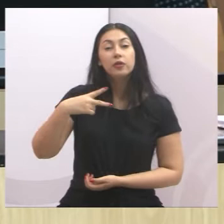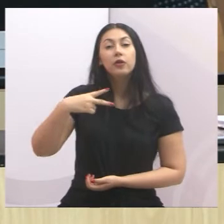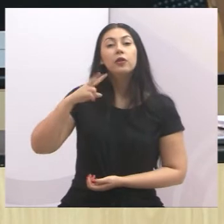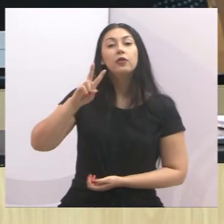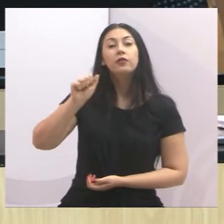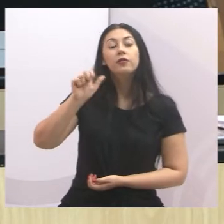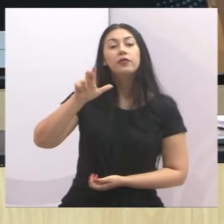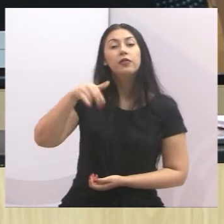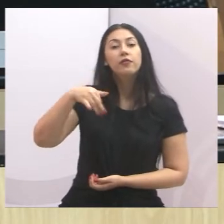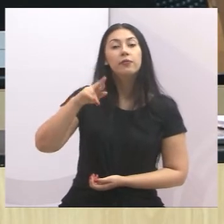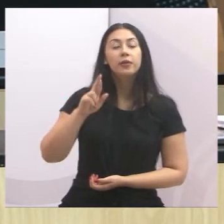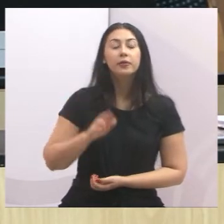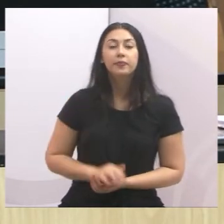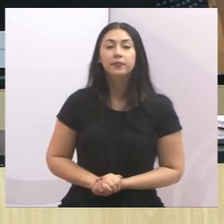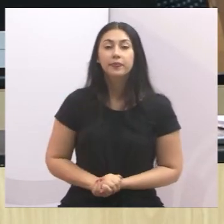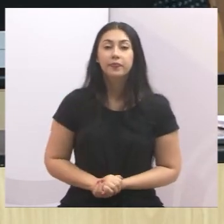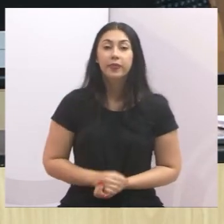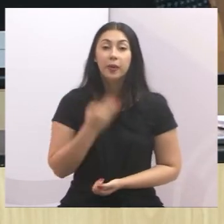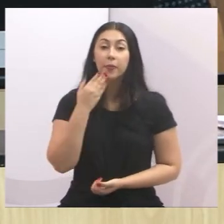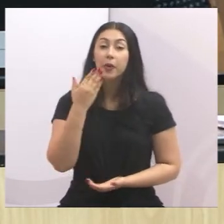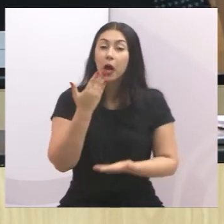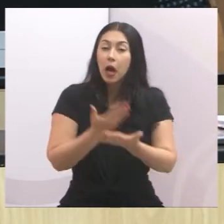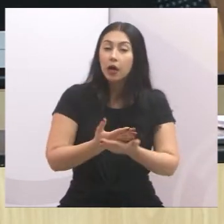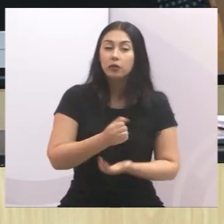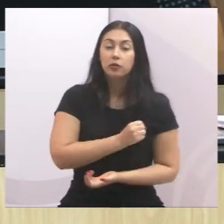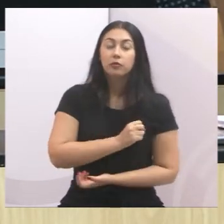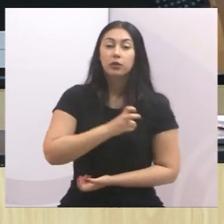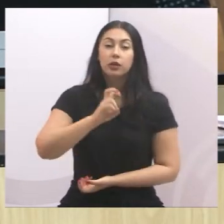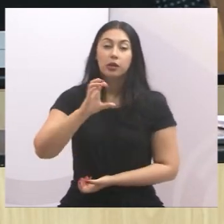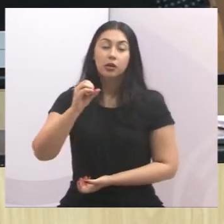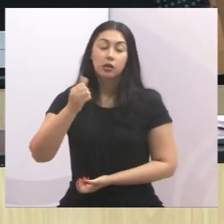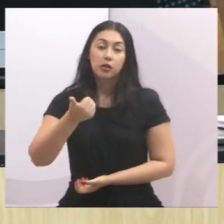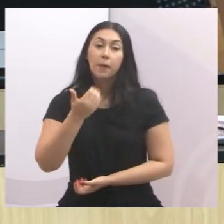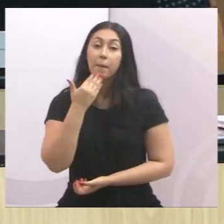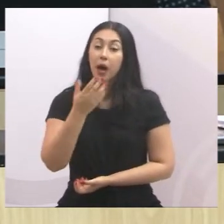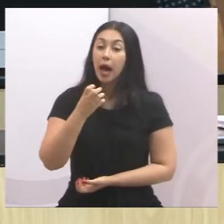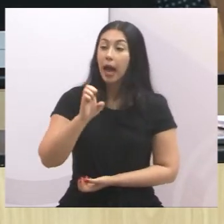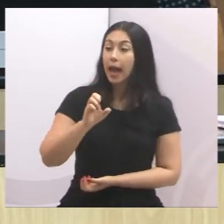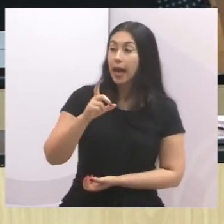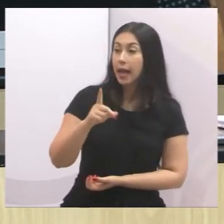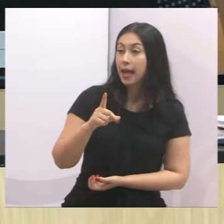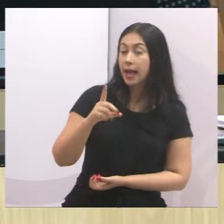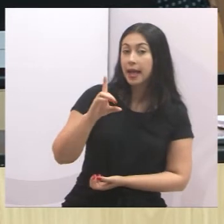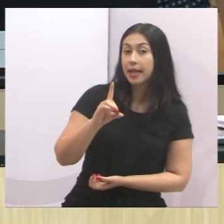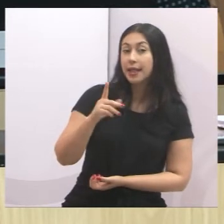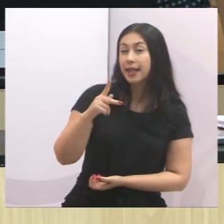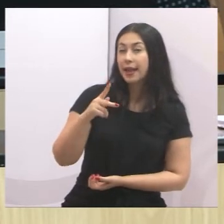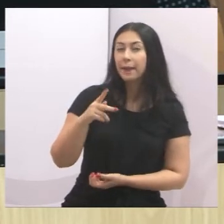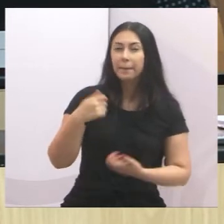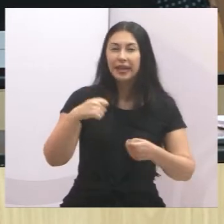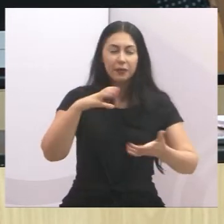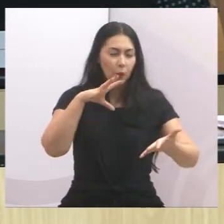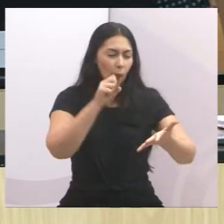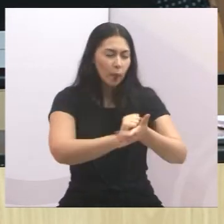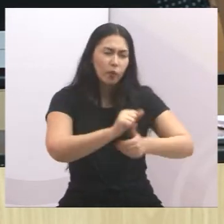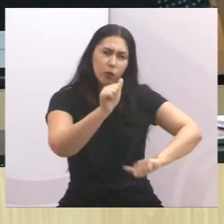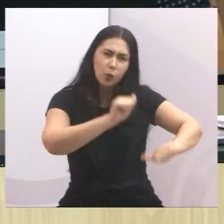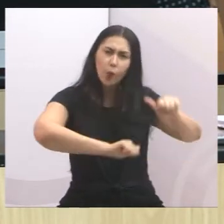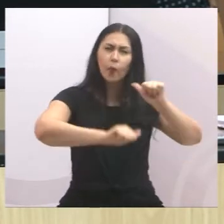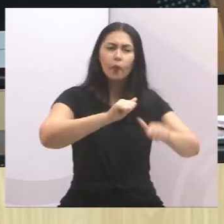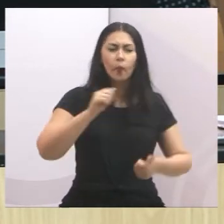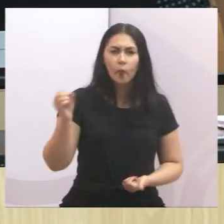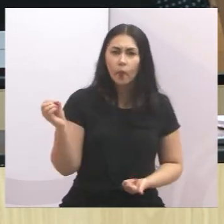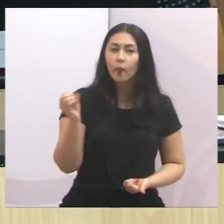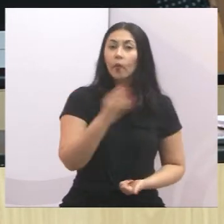vereador Valmir Parque do Meia Lua. Requerimento 501. A EDP solicitando a atualização de seus cadastros relativamente